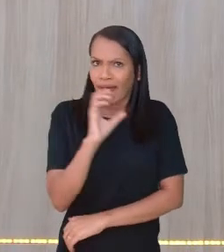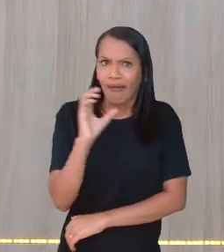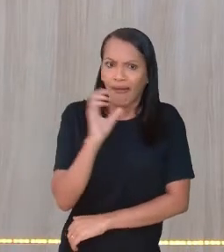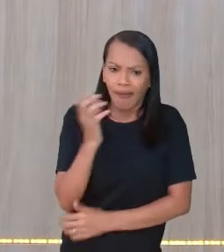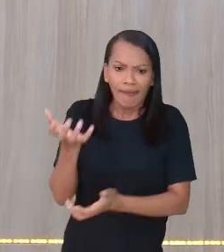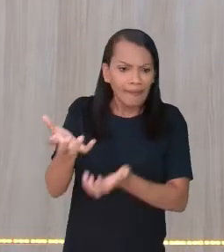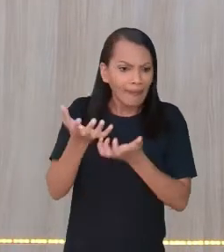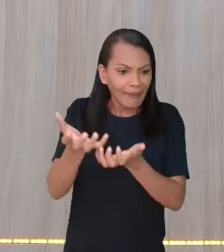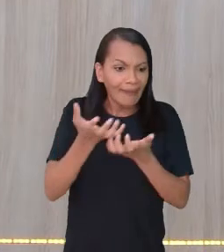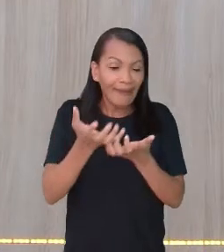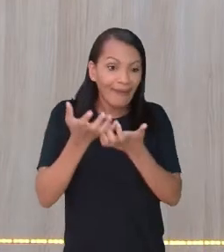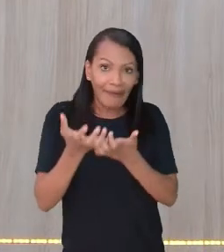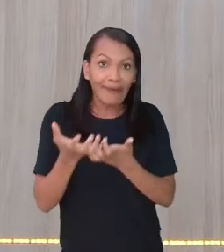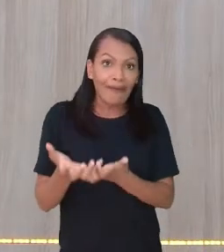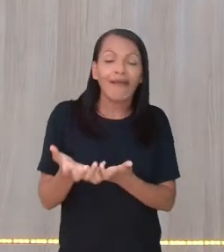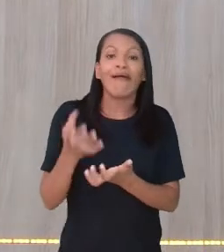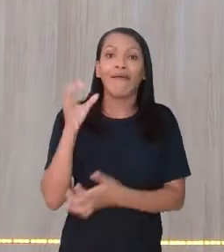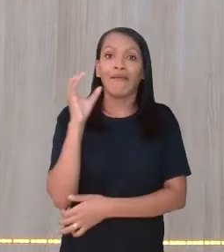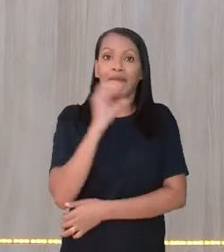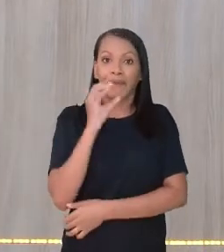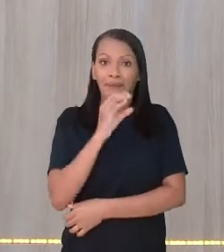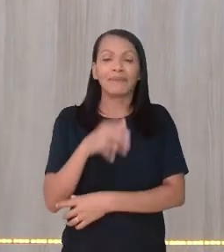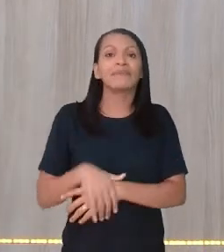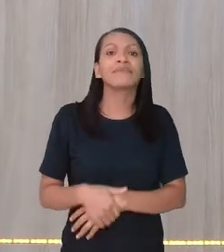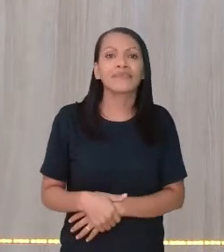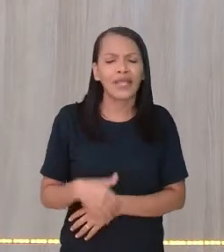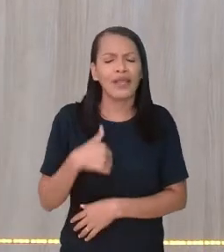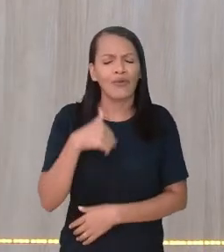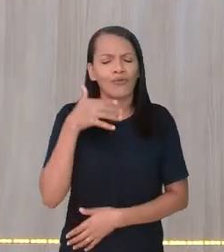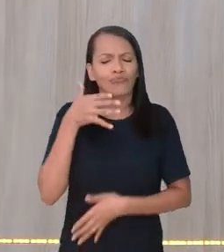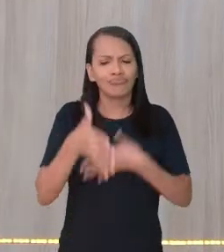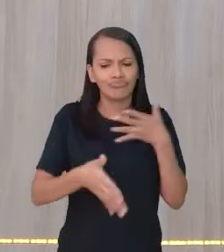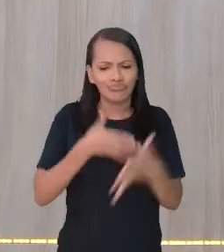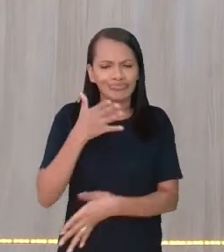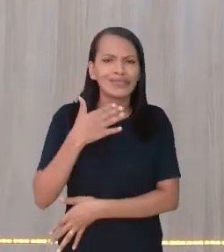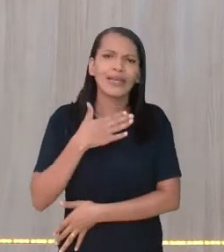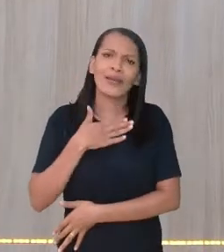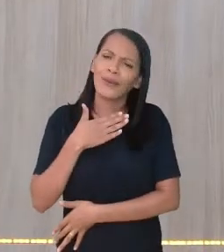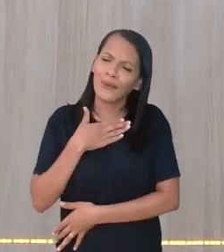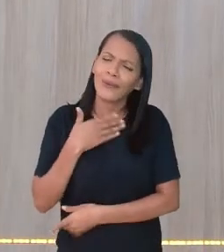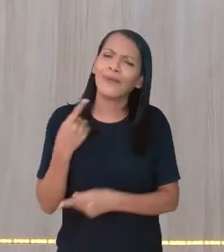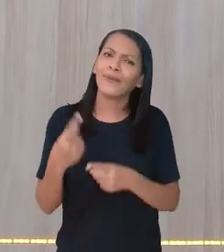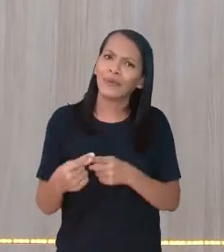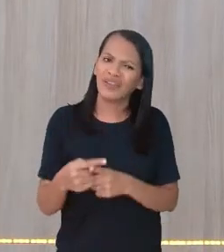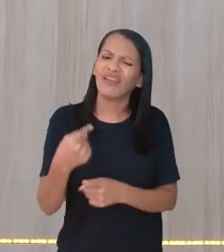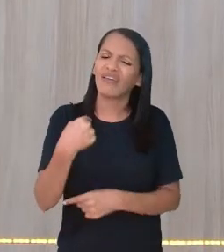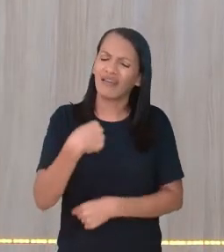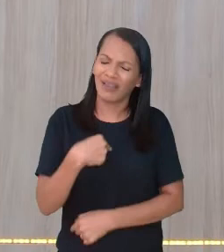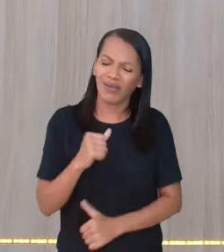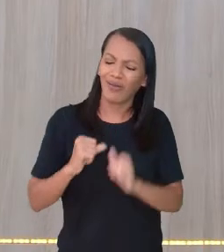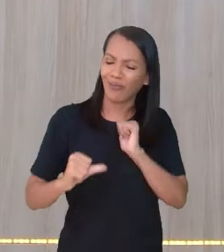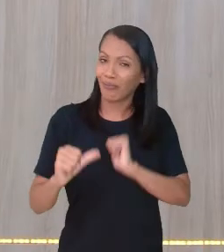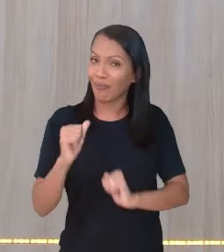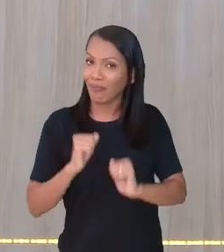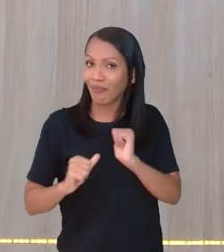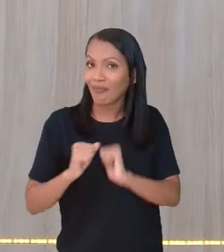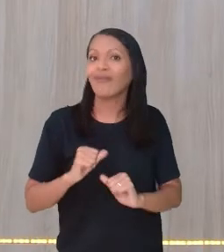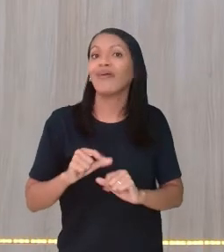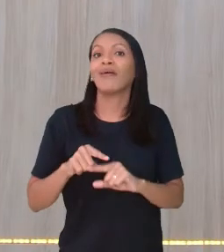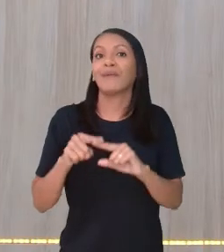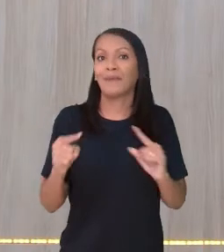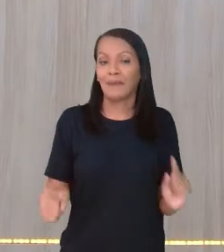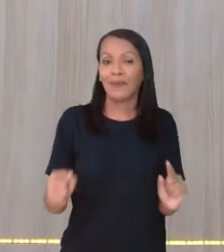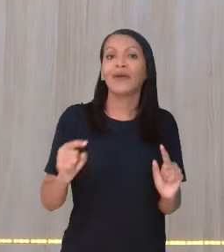as coisas para ontem, né? Parece que eu estou falando para mim que eu sou uma dessas pessoas, mas a gente vê aí